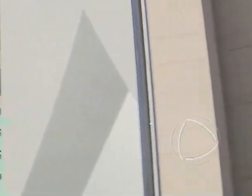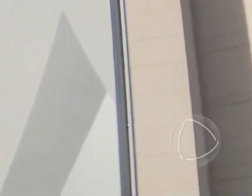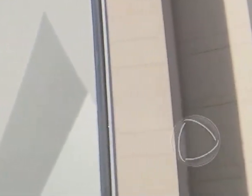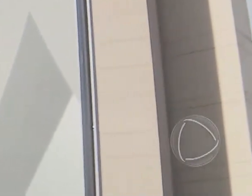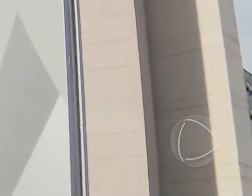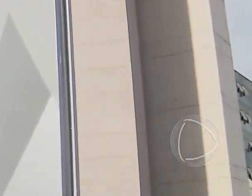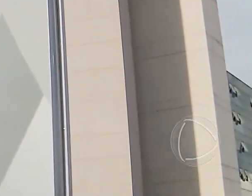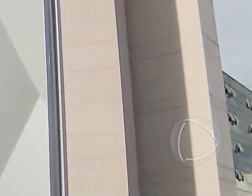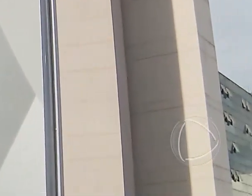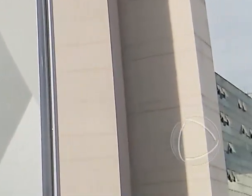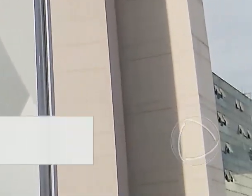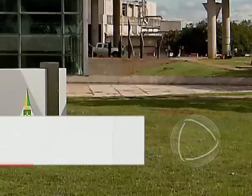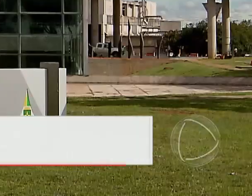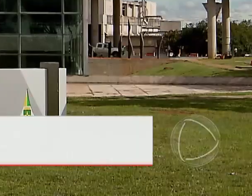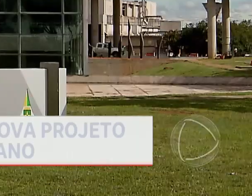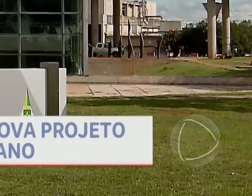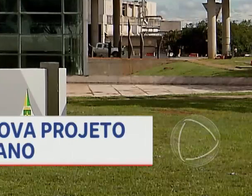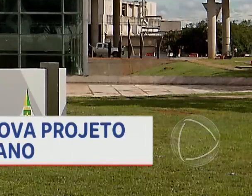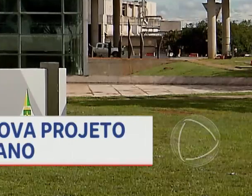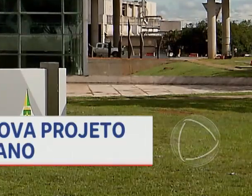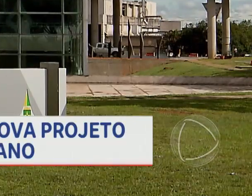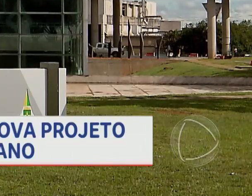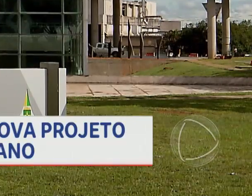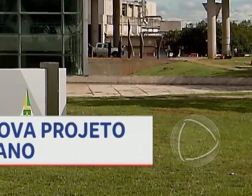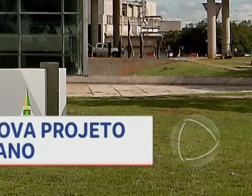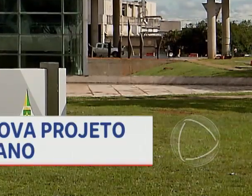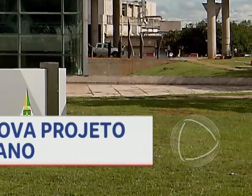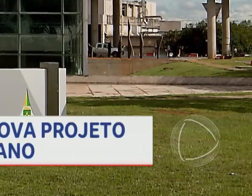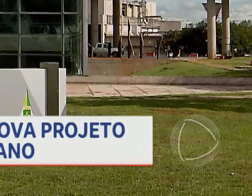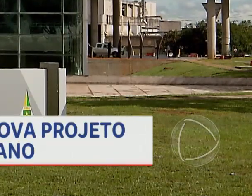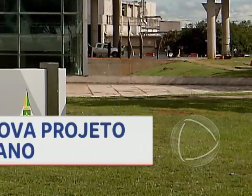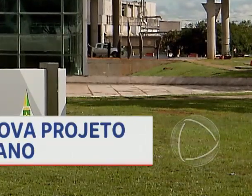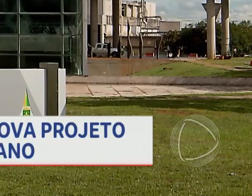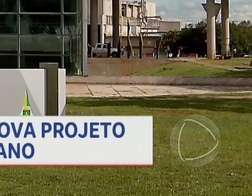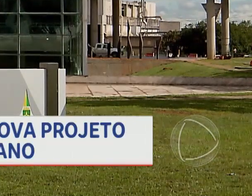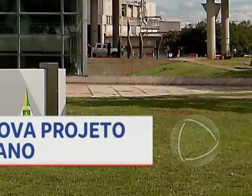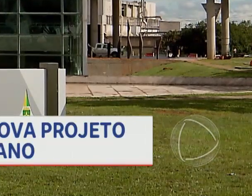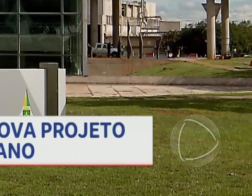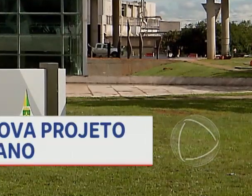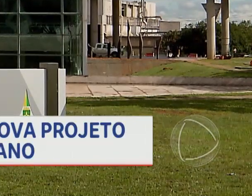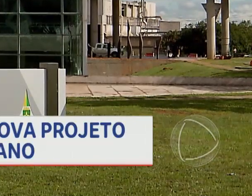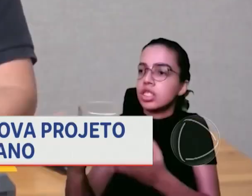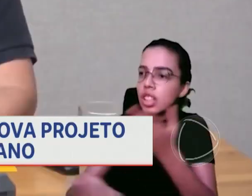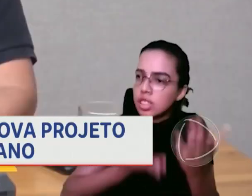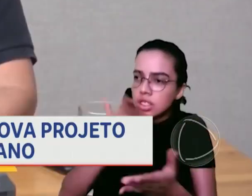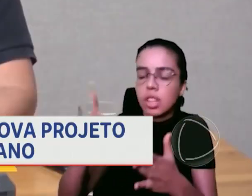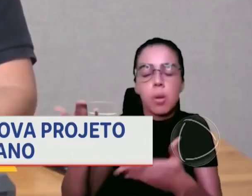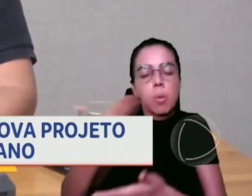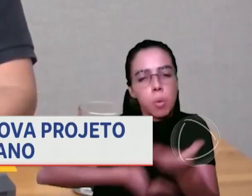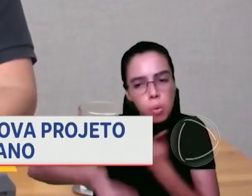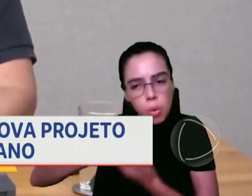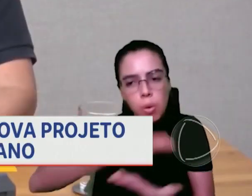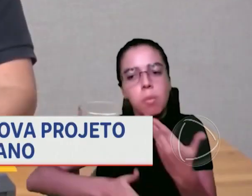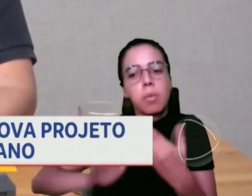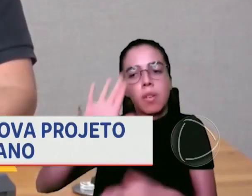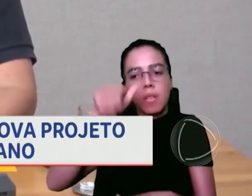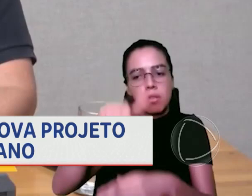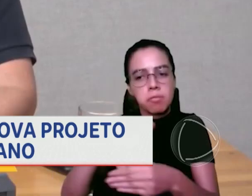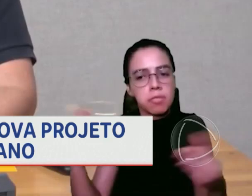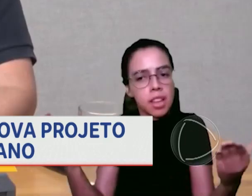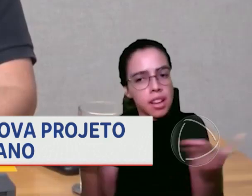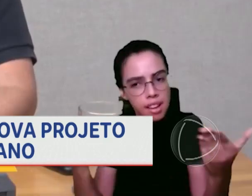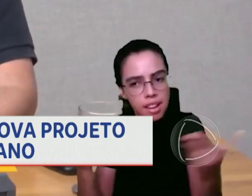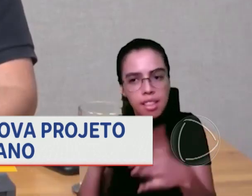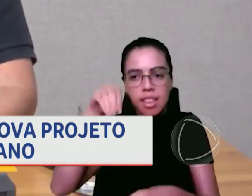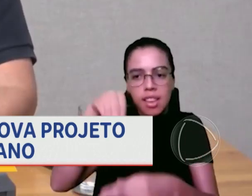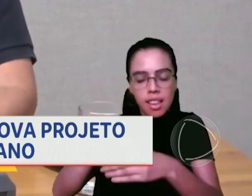a votação em plenário, mas a proposta ainda pode passar por outras comissões. A sessão na CCJ